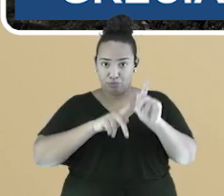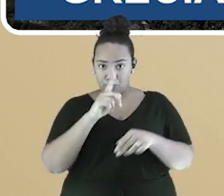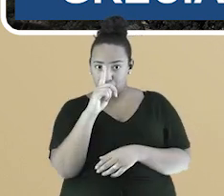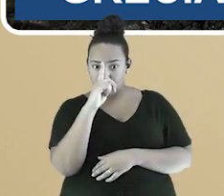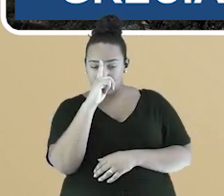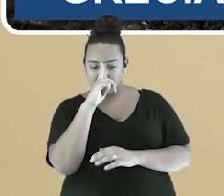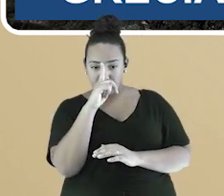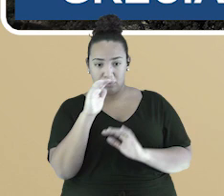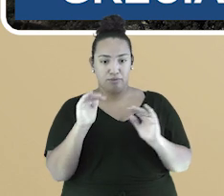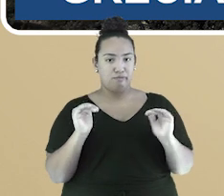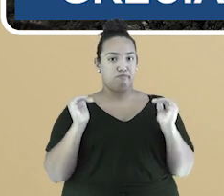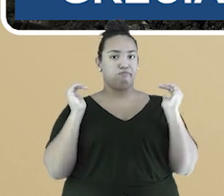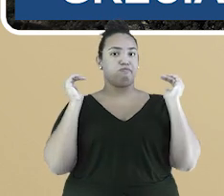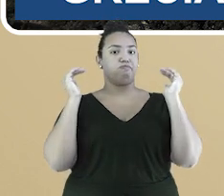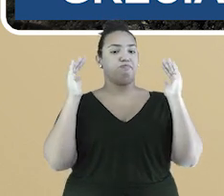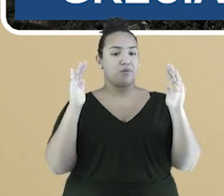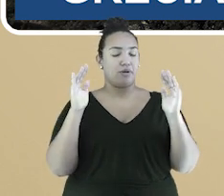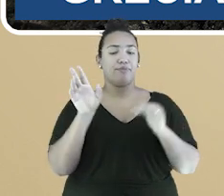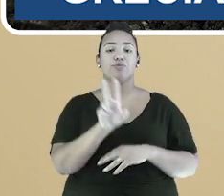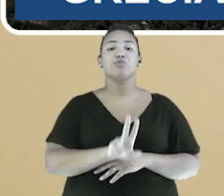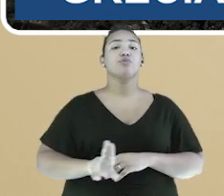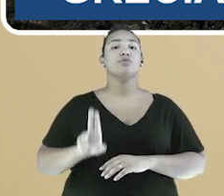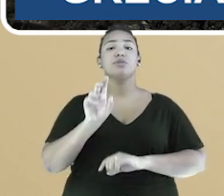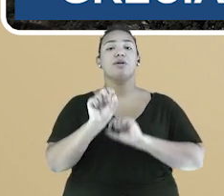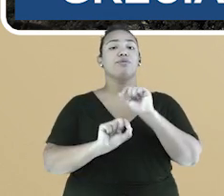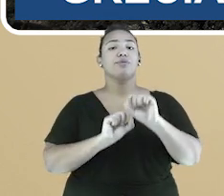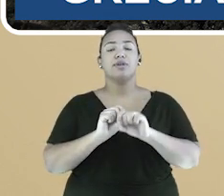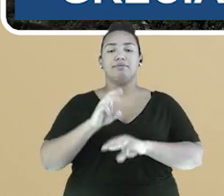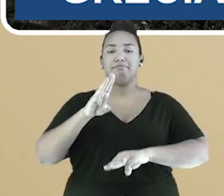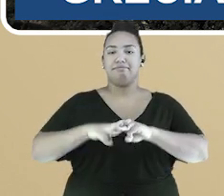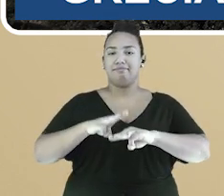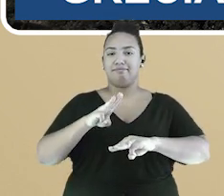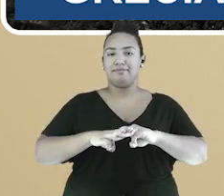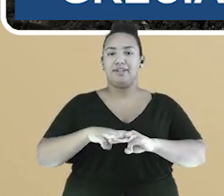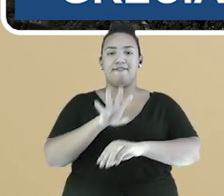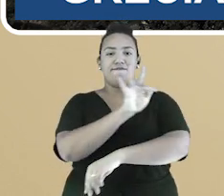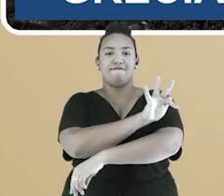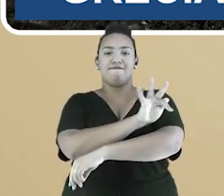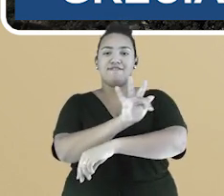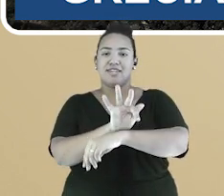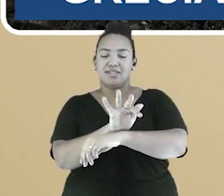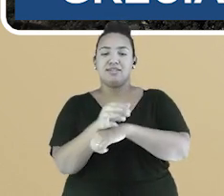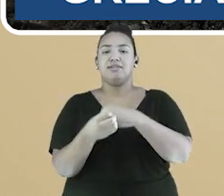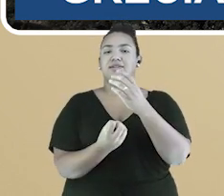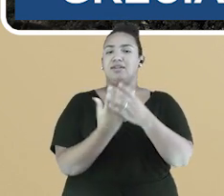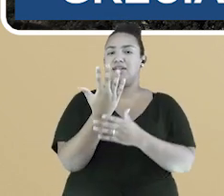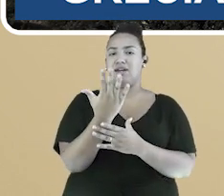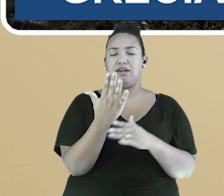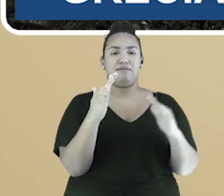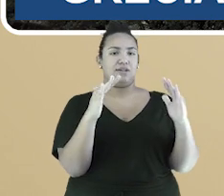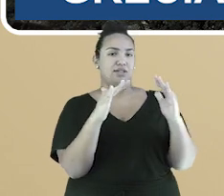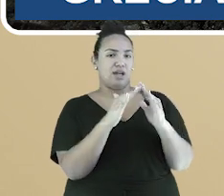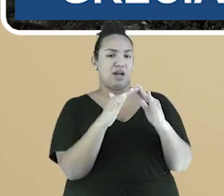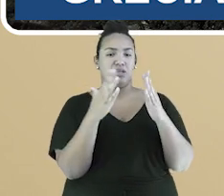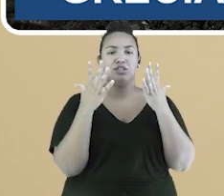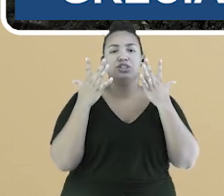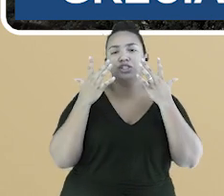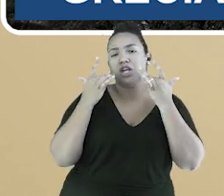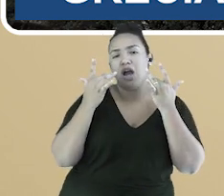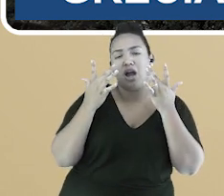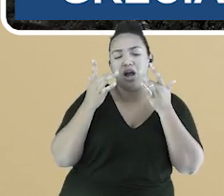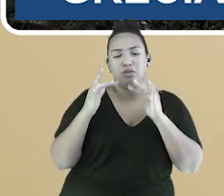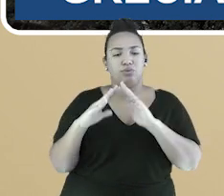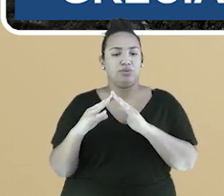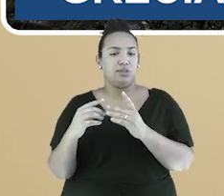superior. Eles utilizavam a matemática e a física para fazer templos, casas, teatros e tudo